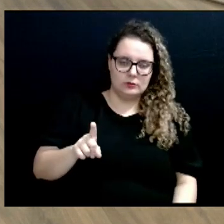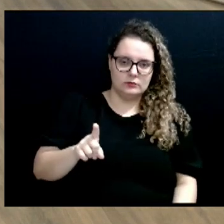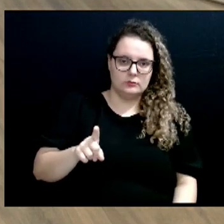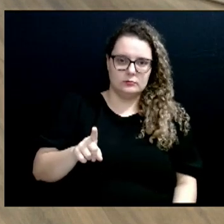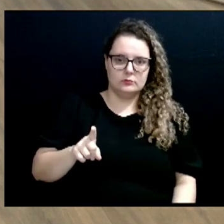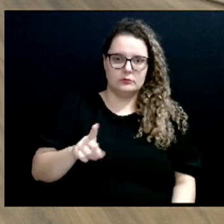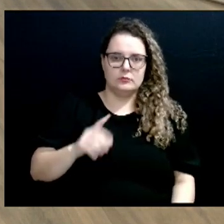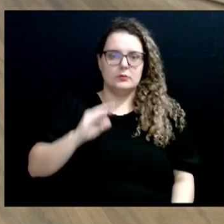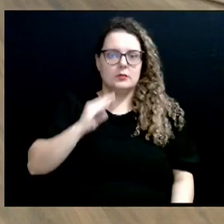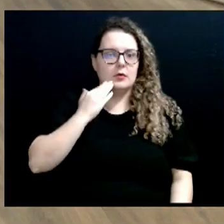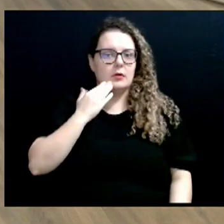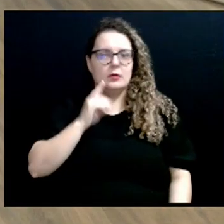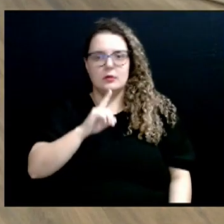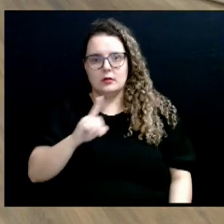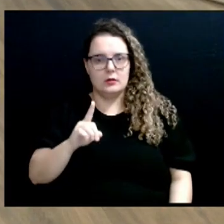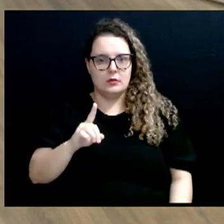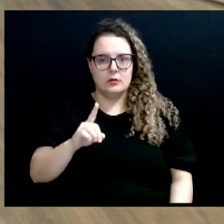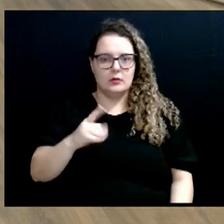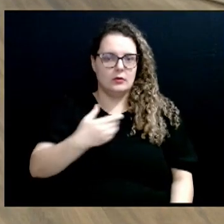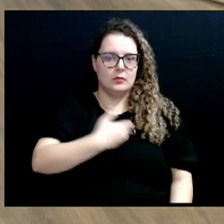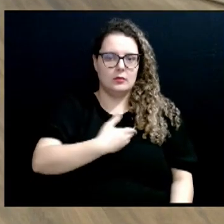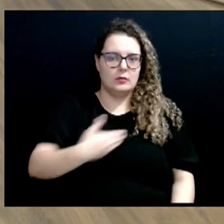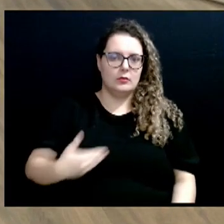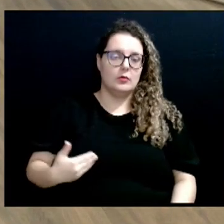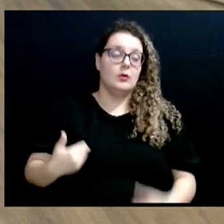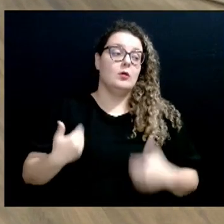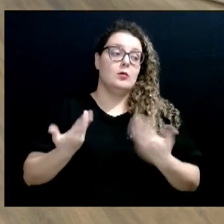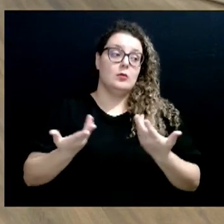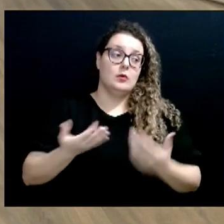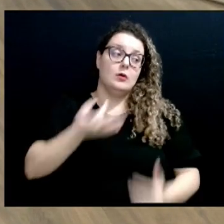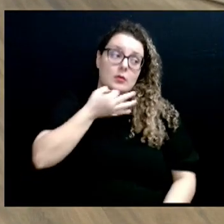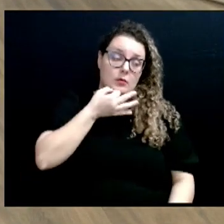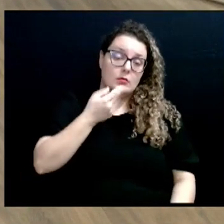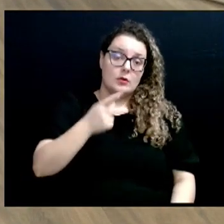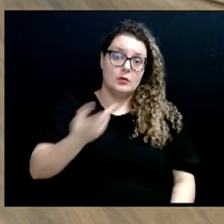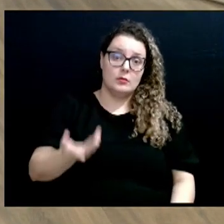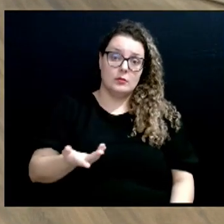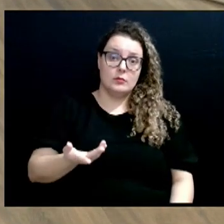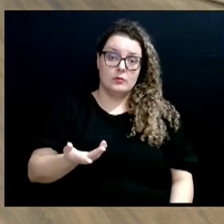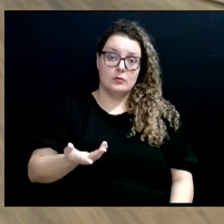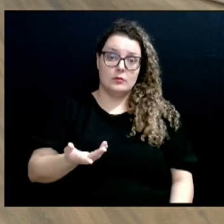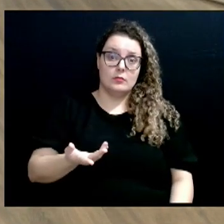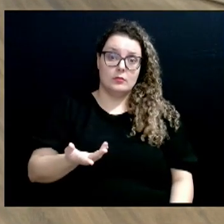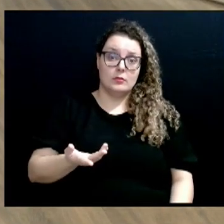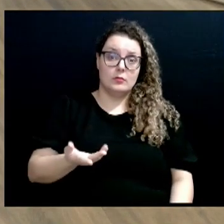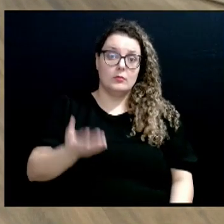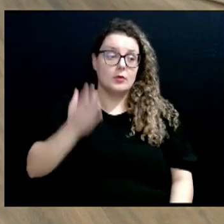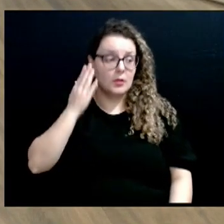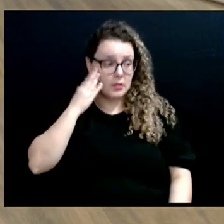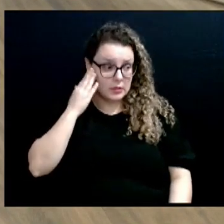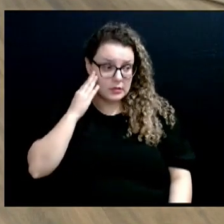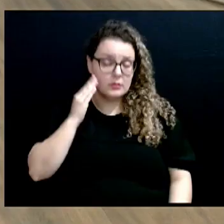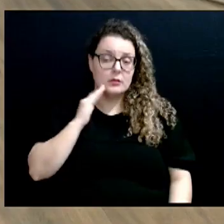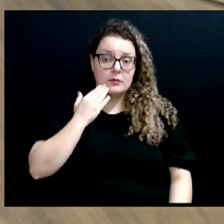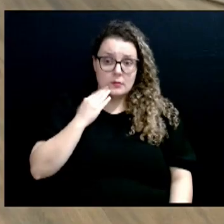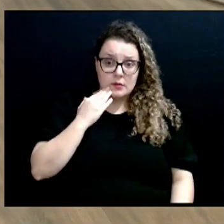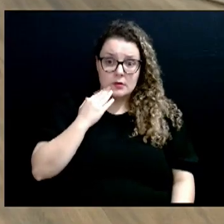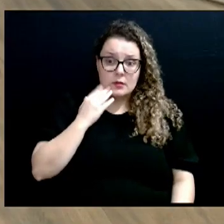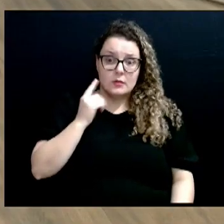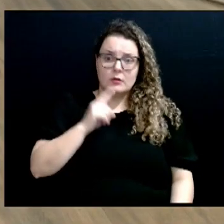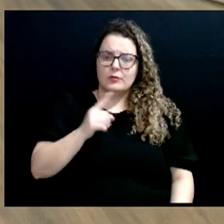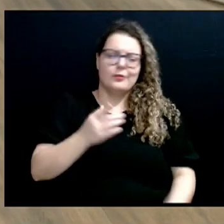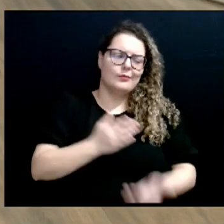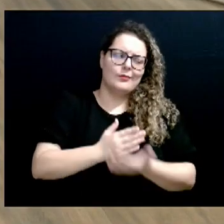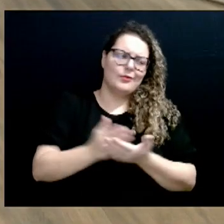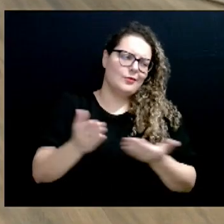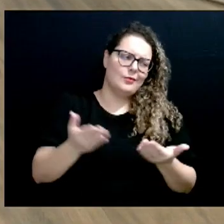parte do governo. Qual é a sua opinião? Porque a gente sabe das falhas que tem, não é de hoje que as pessoas comentam,